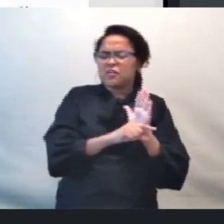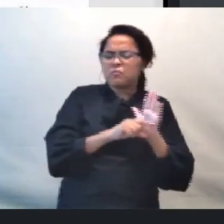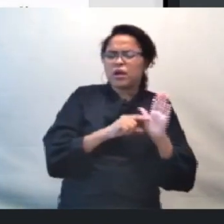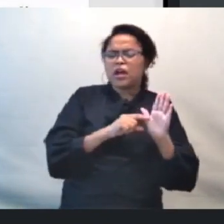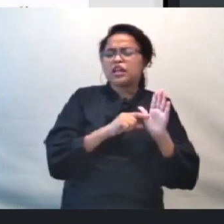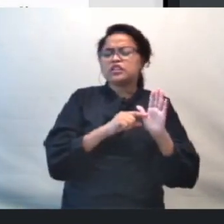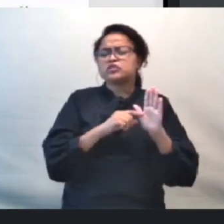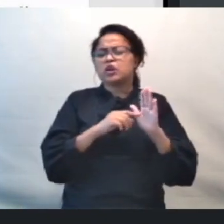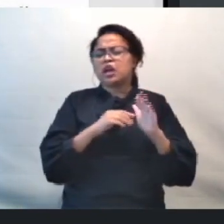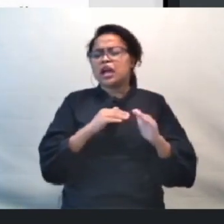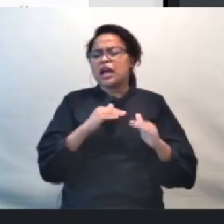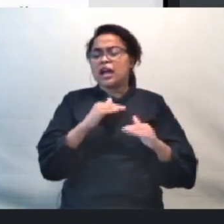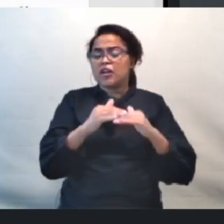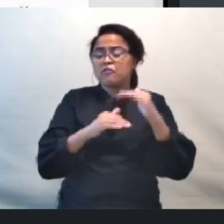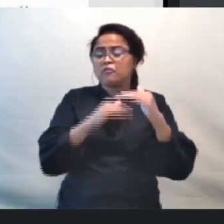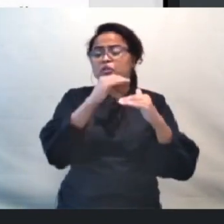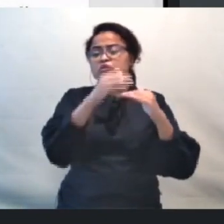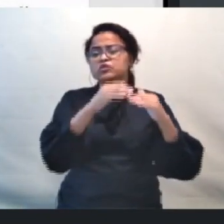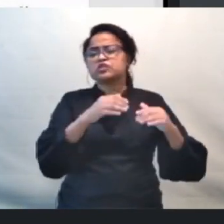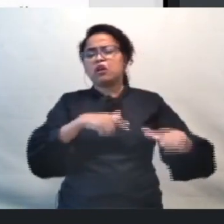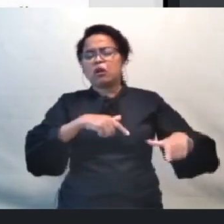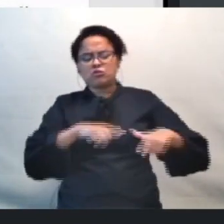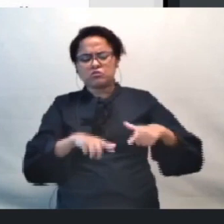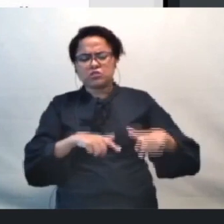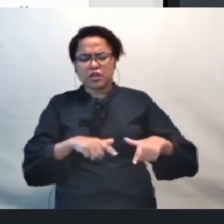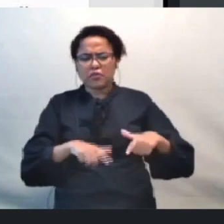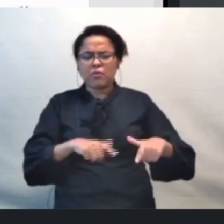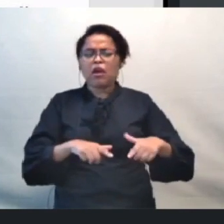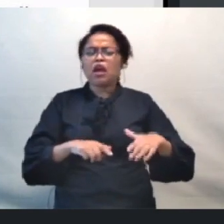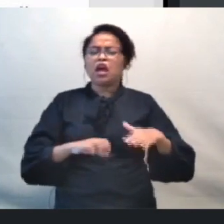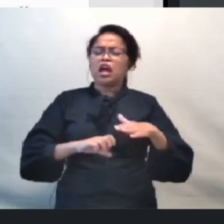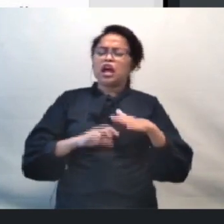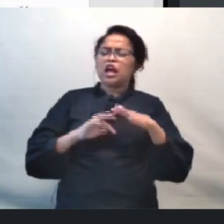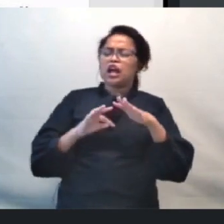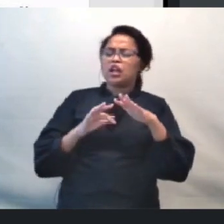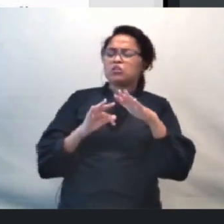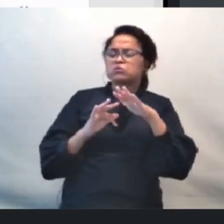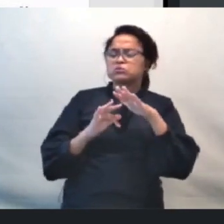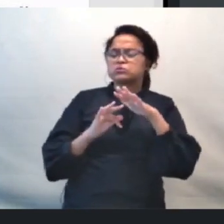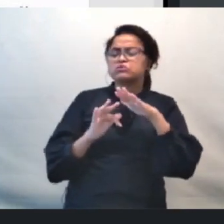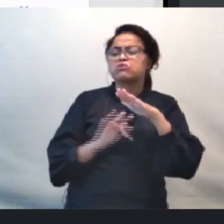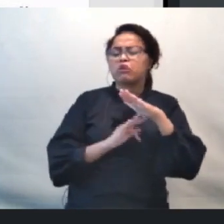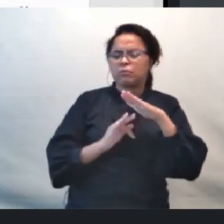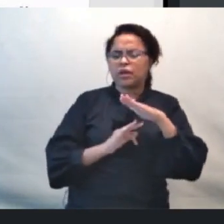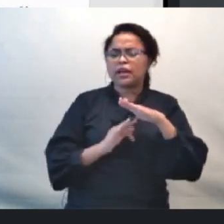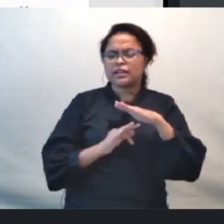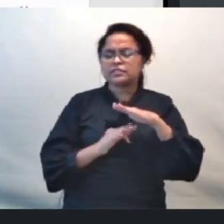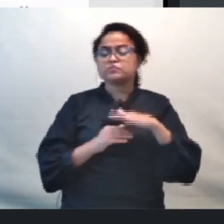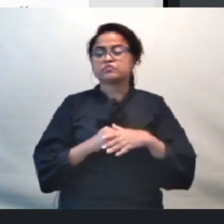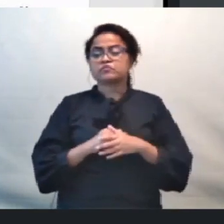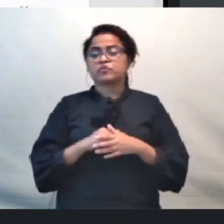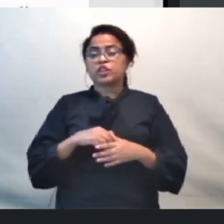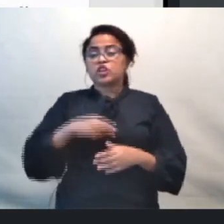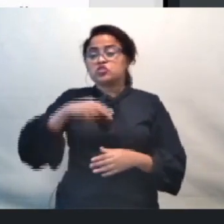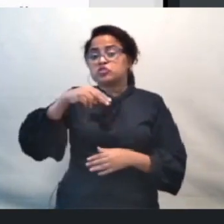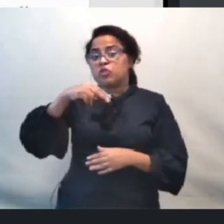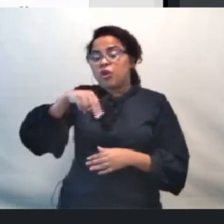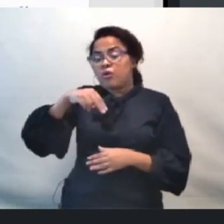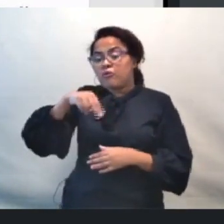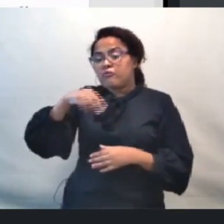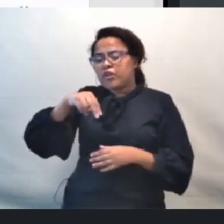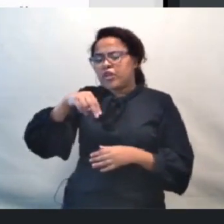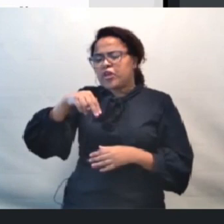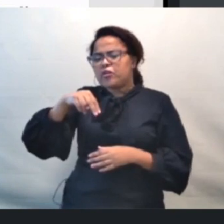emprego e geração de empregos formais, esse já está mais atualizado, essa informação de novembro de 2023, mostrando